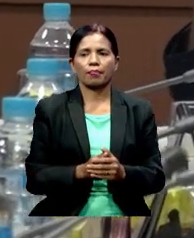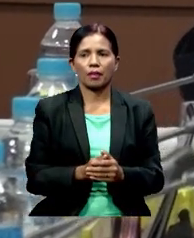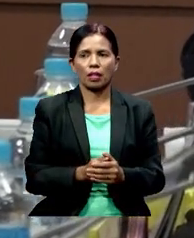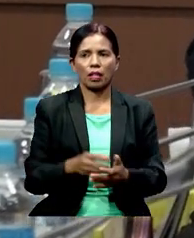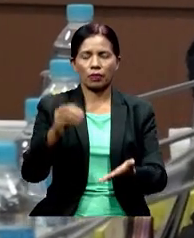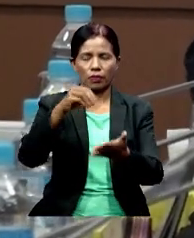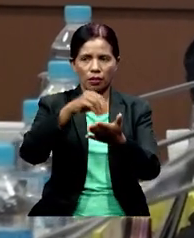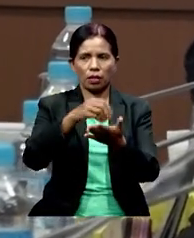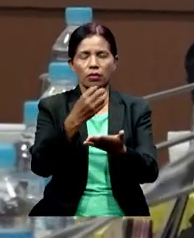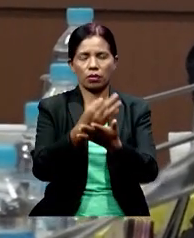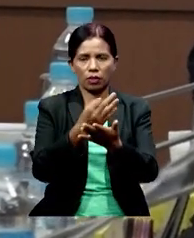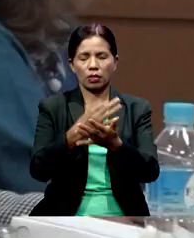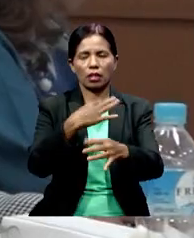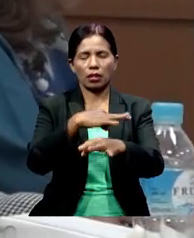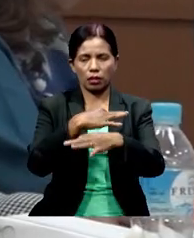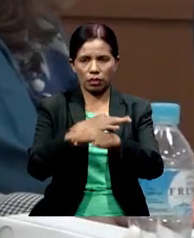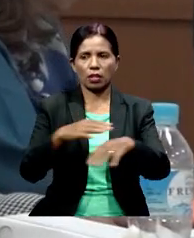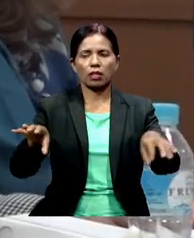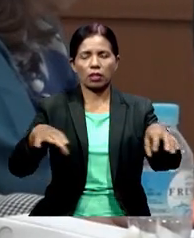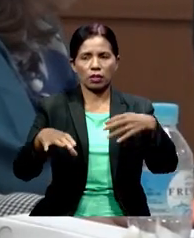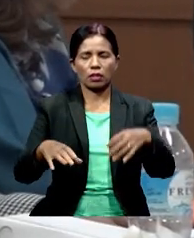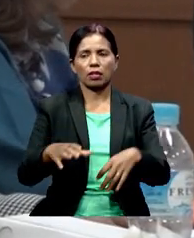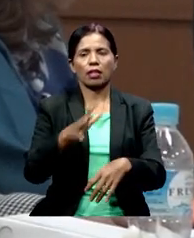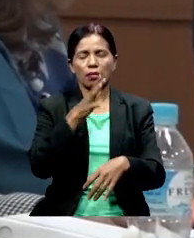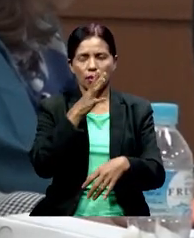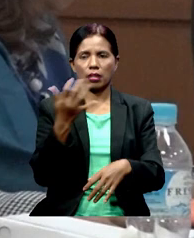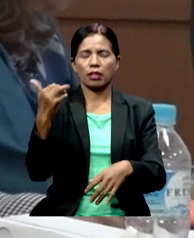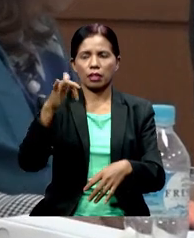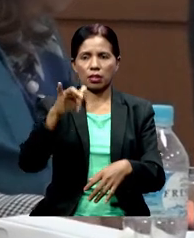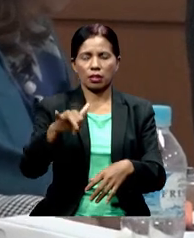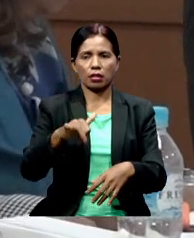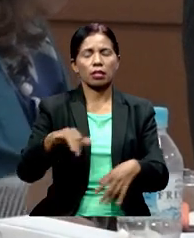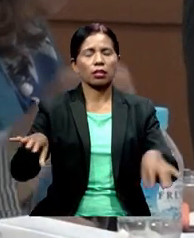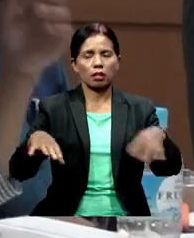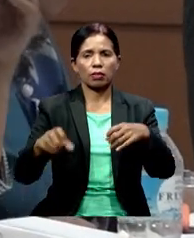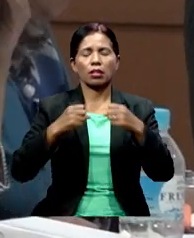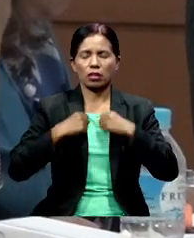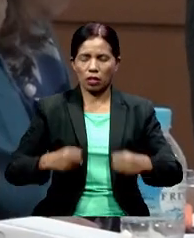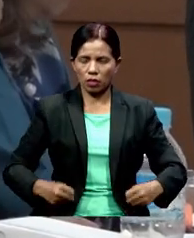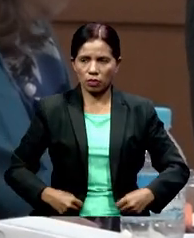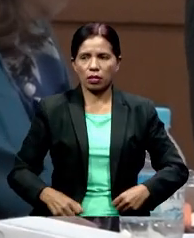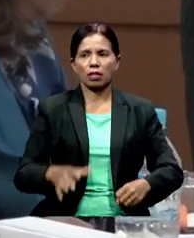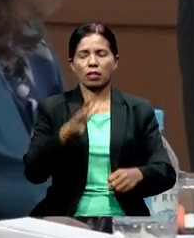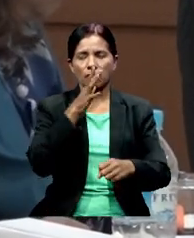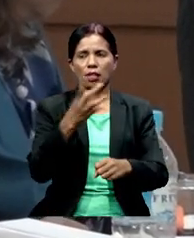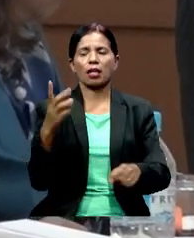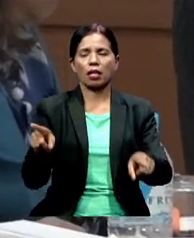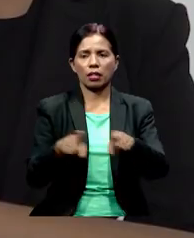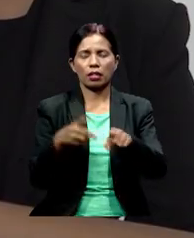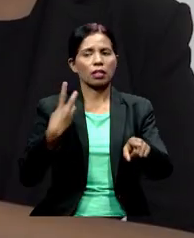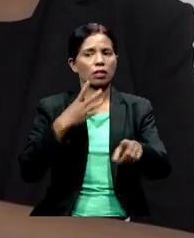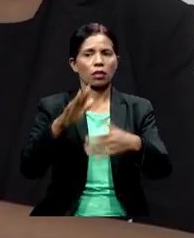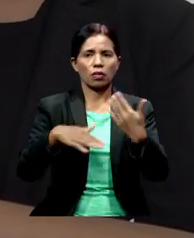aloca a tu hadia qualidade serviços inan siranian serviços saúde materna saúde inan anessa ita ho tu hatene